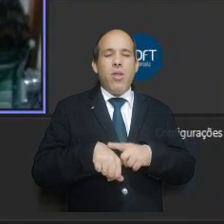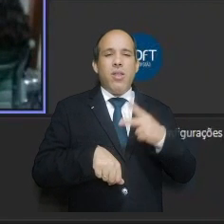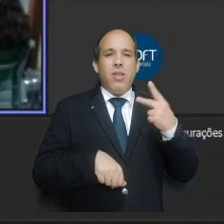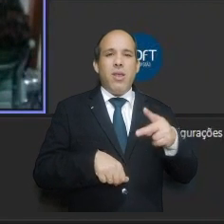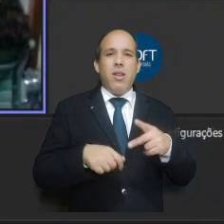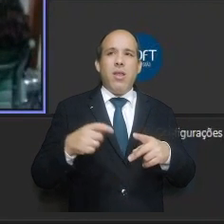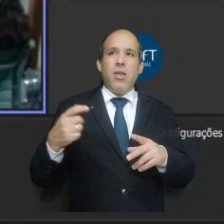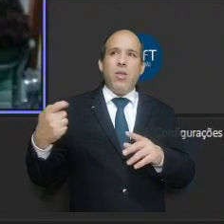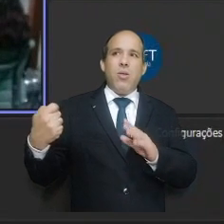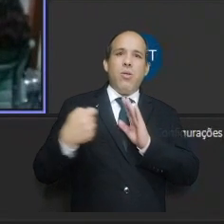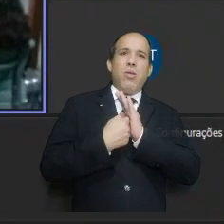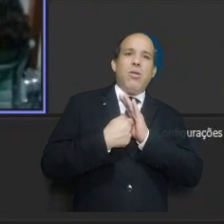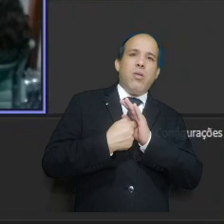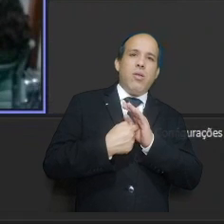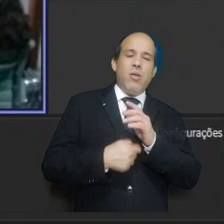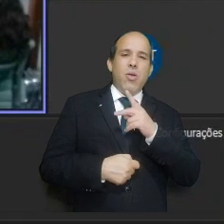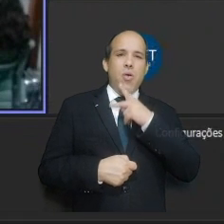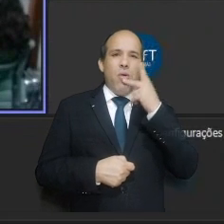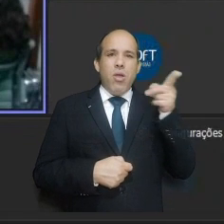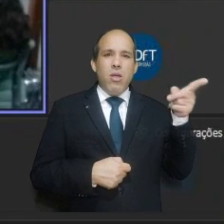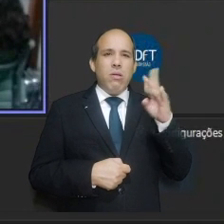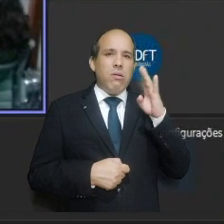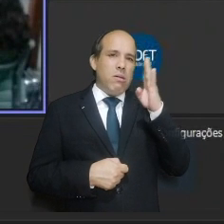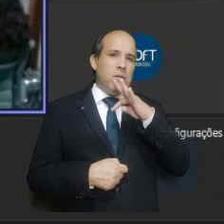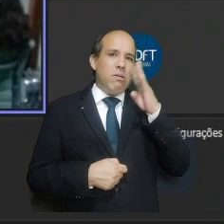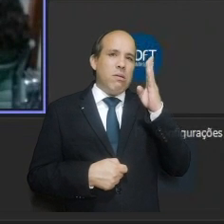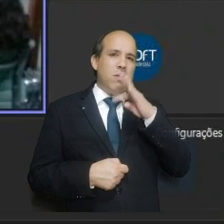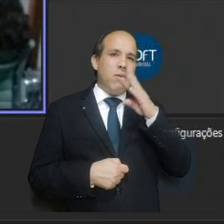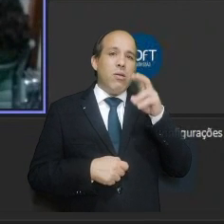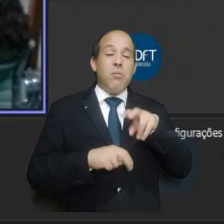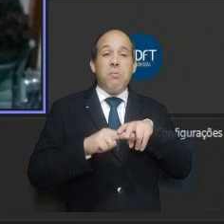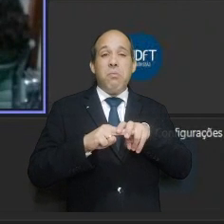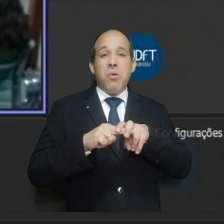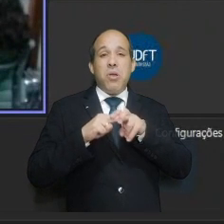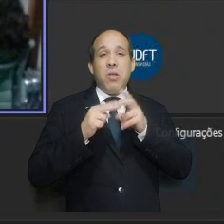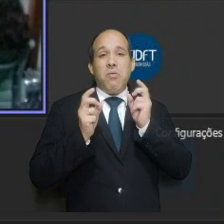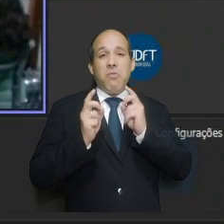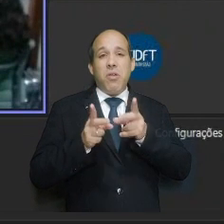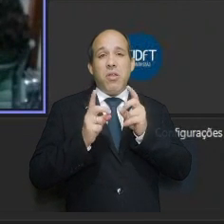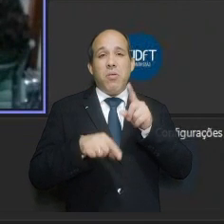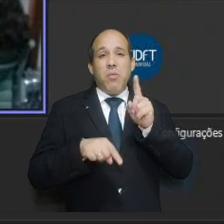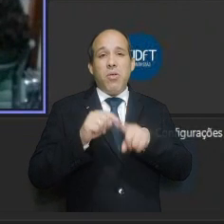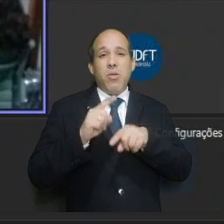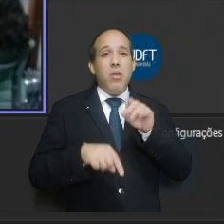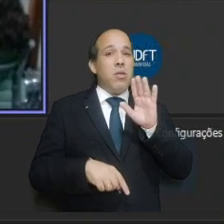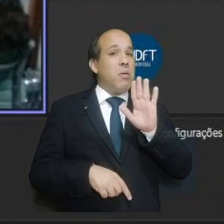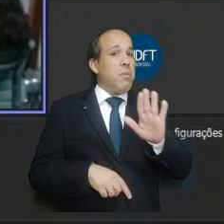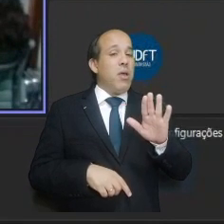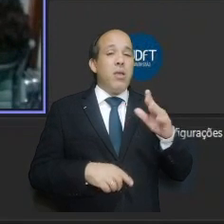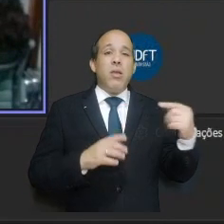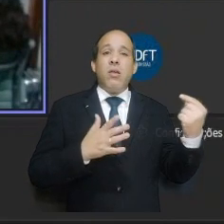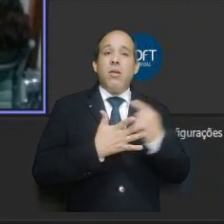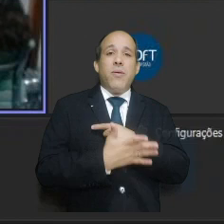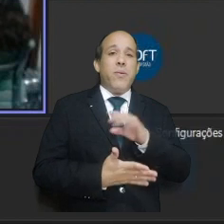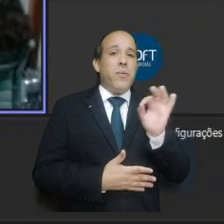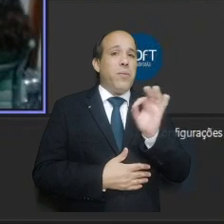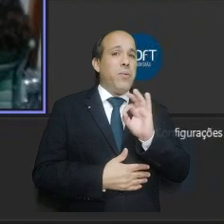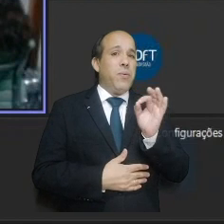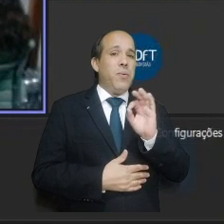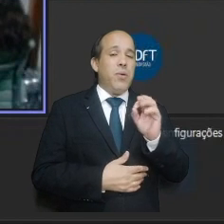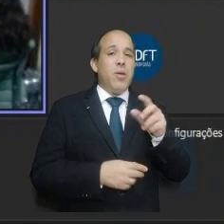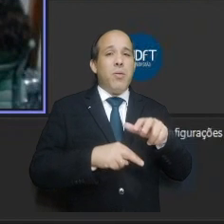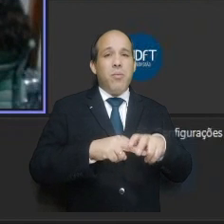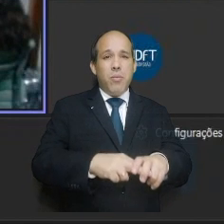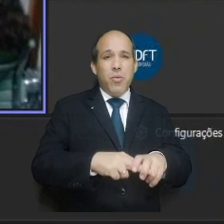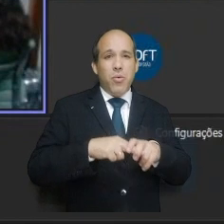a hora apelada afirma que ele fazia, atravessava a venda desses produtos sem